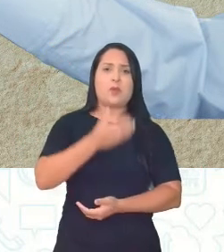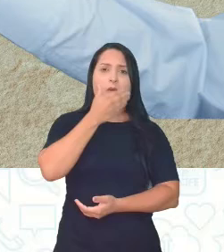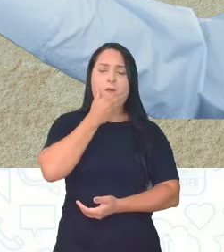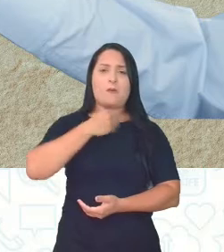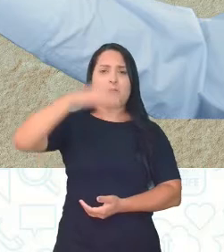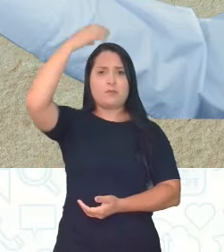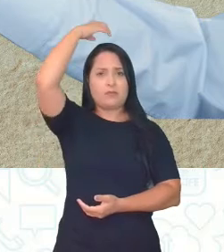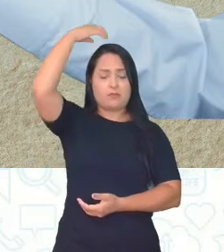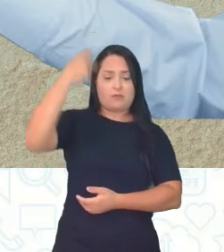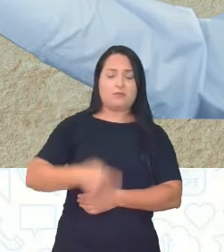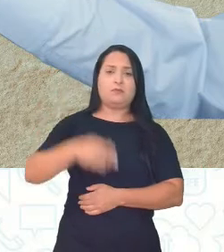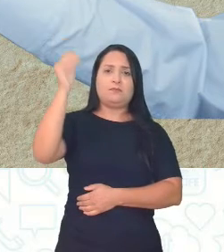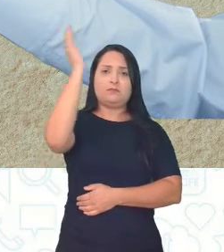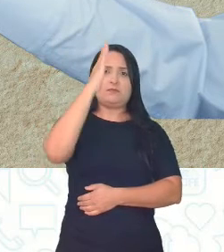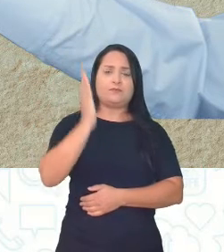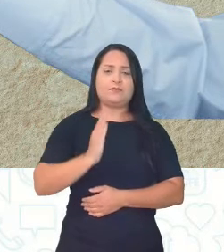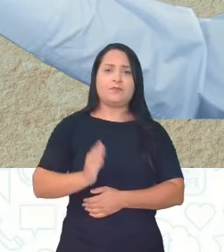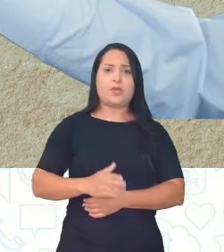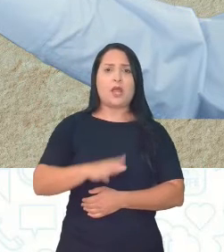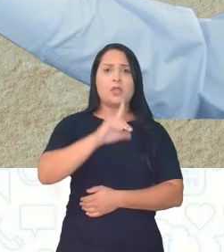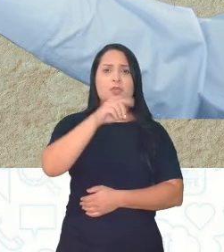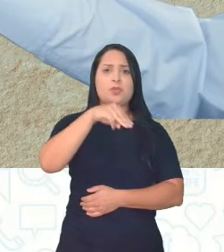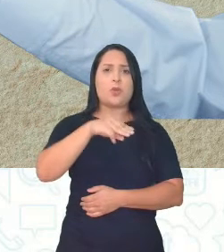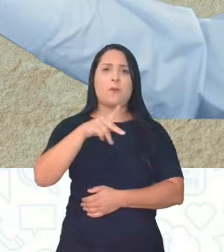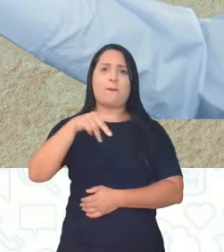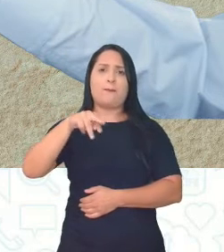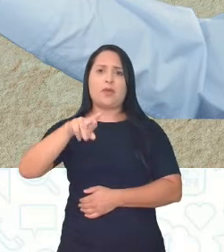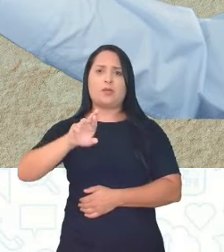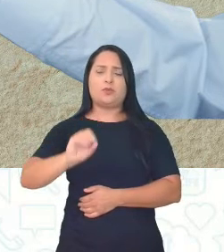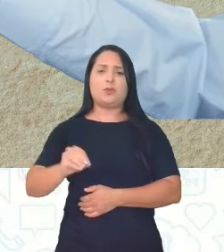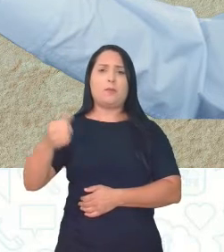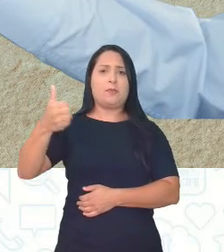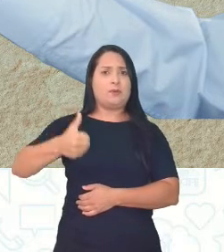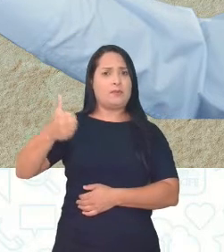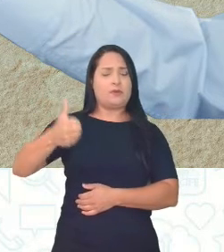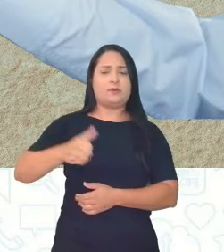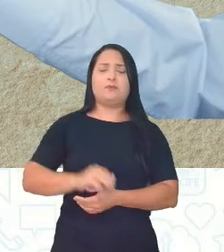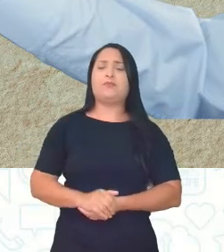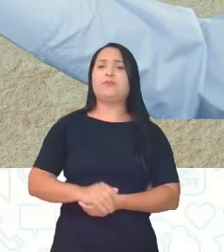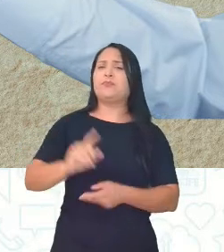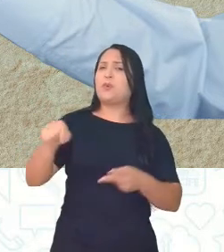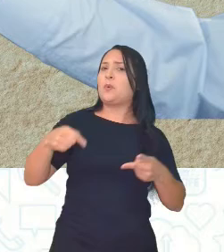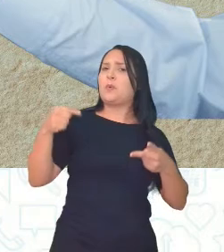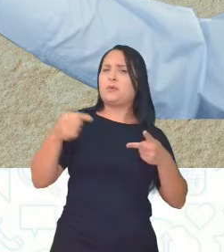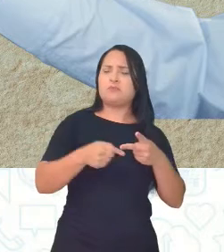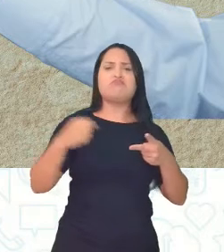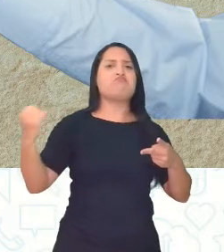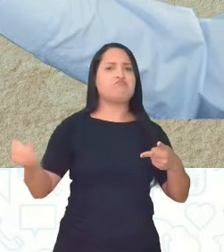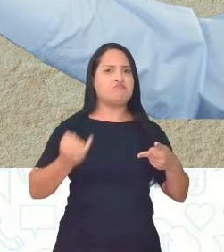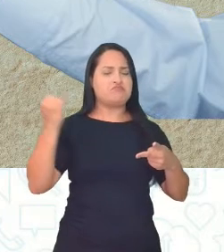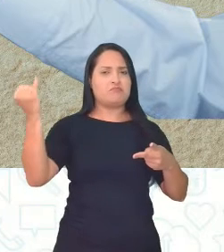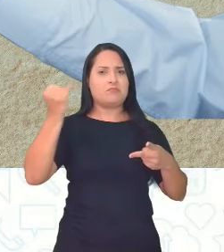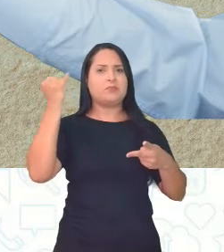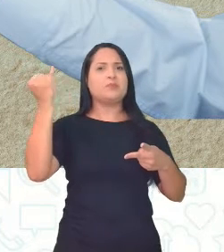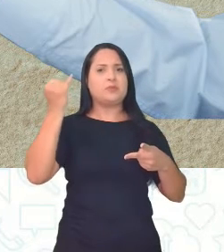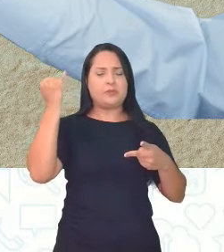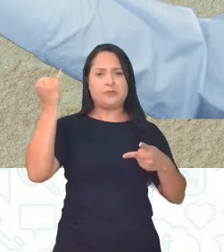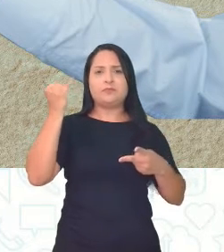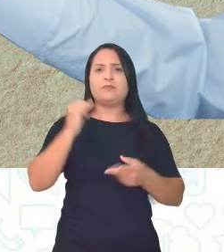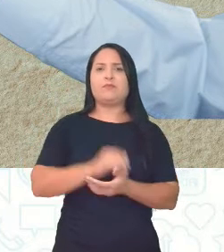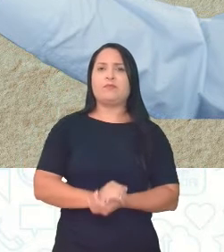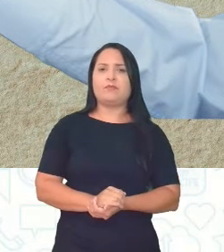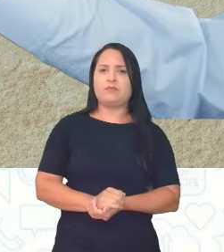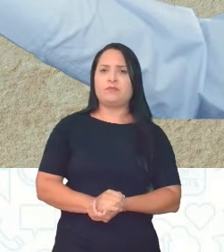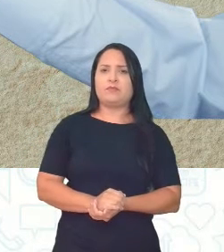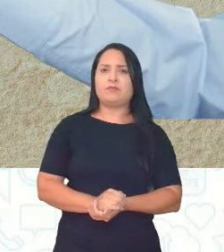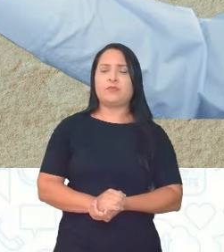do nosso Brasil, que era a figura de Dom Pedro I. Outro ponto muito importante, professor Gilson,